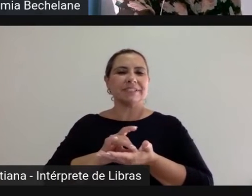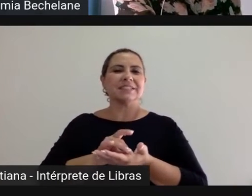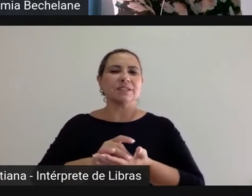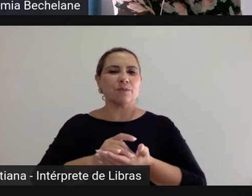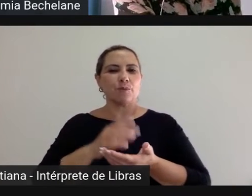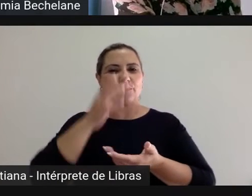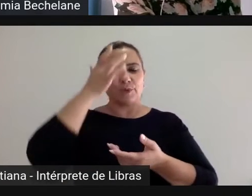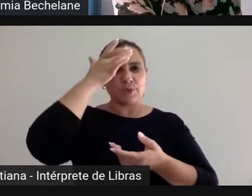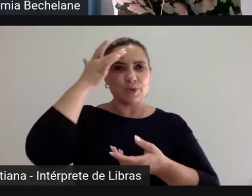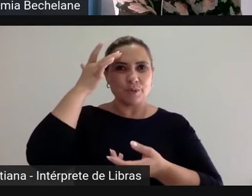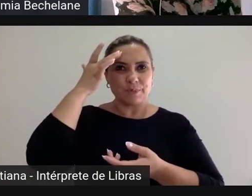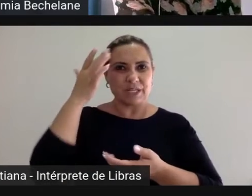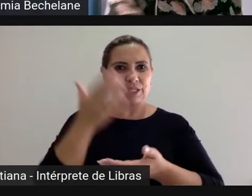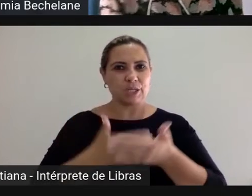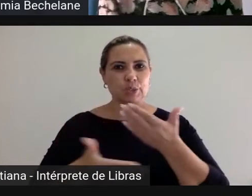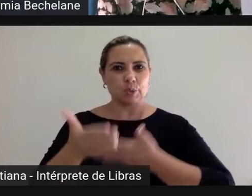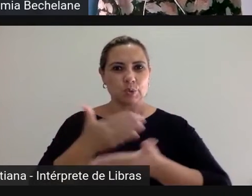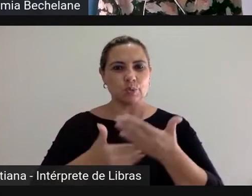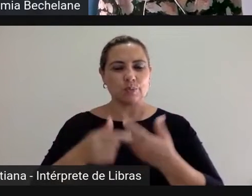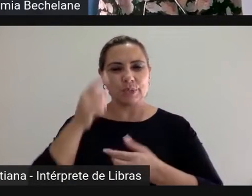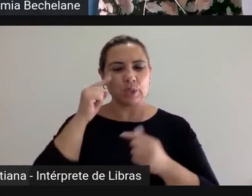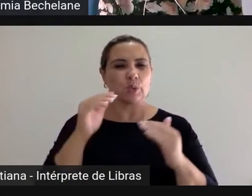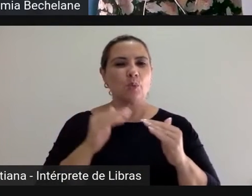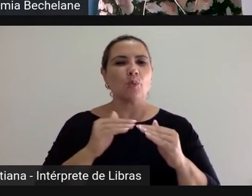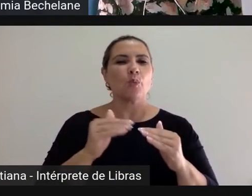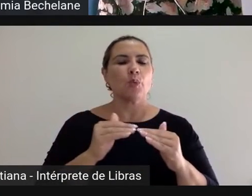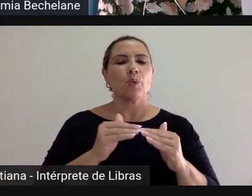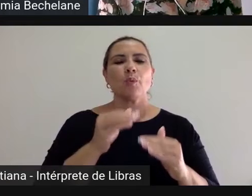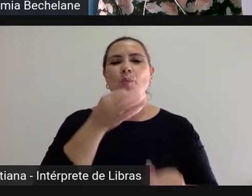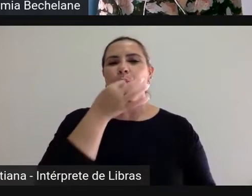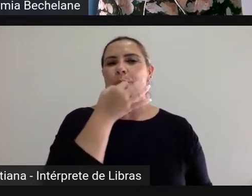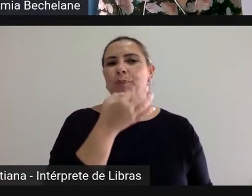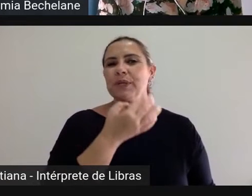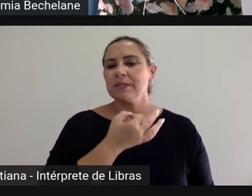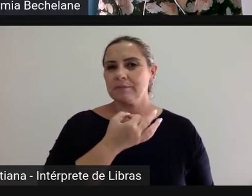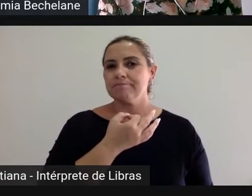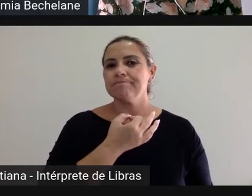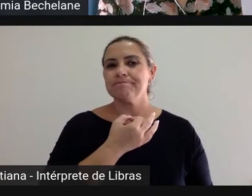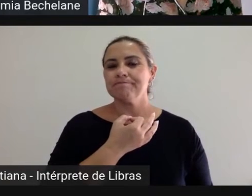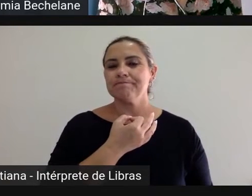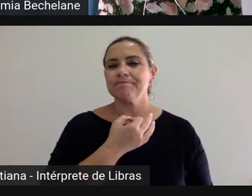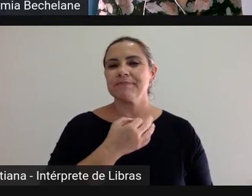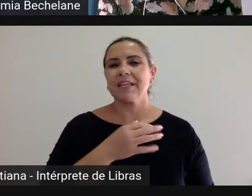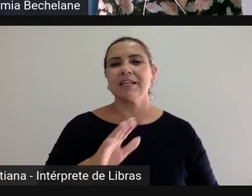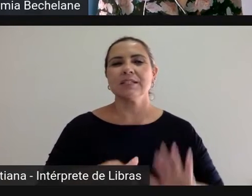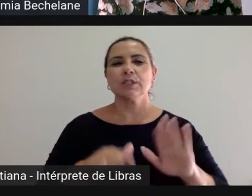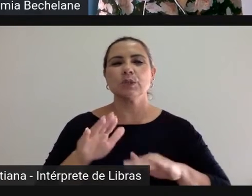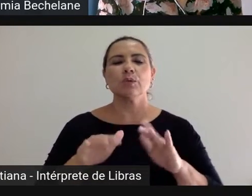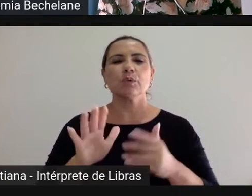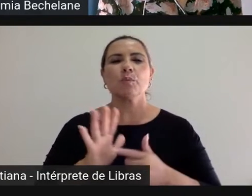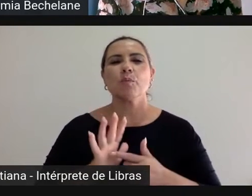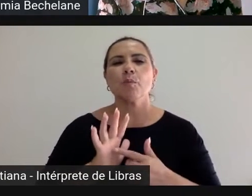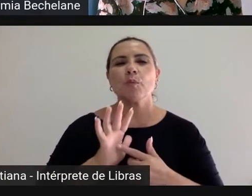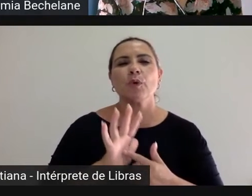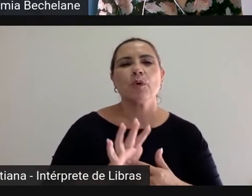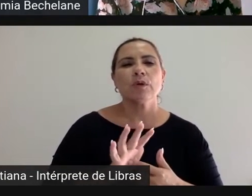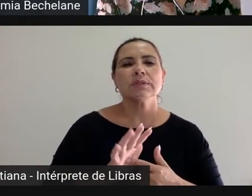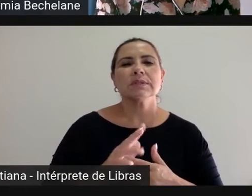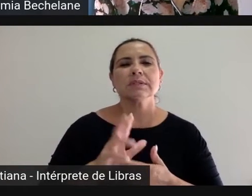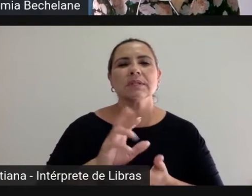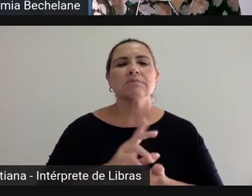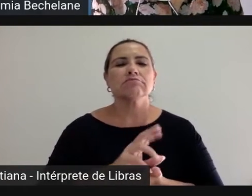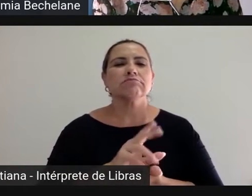estão mudando a sua opinião, porque assim, algumas pesquisas cognitivas mostram que nesse ambiente de